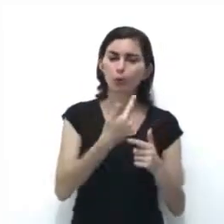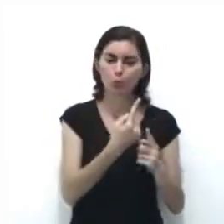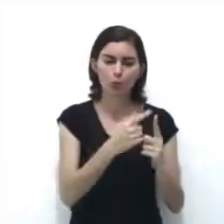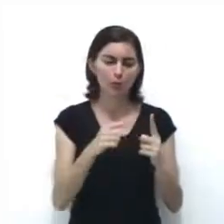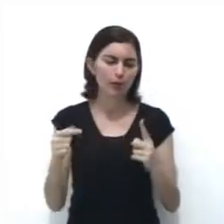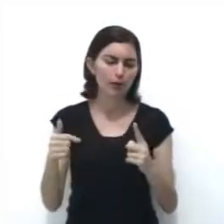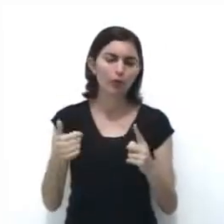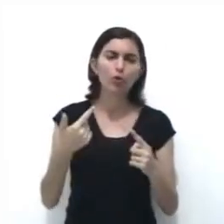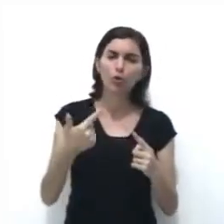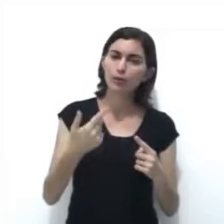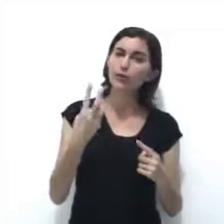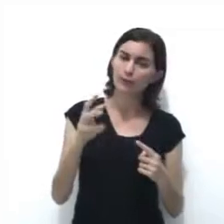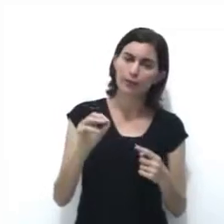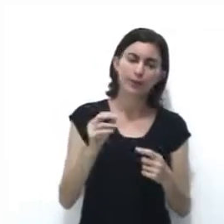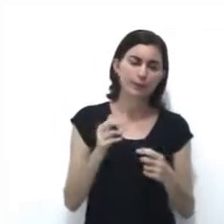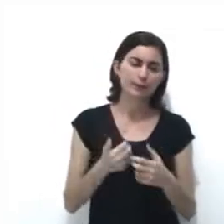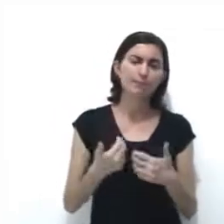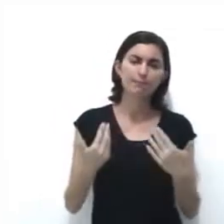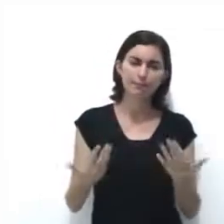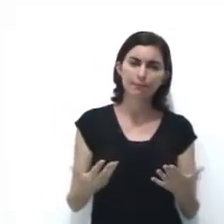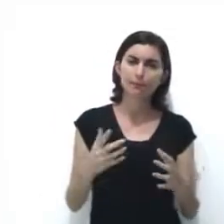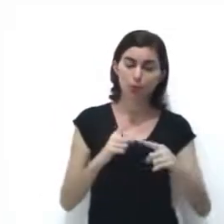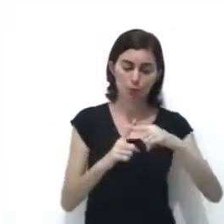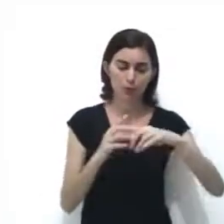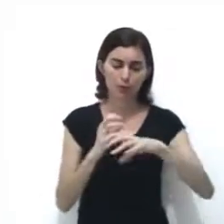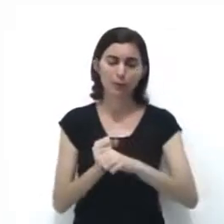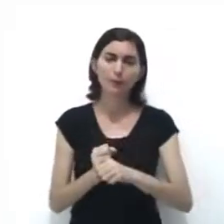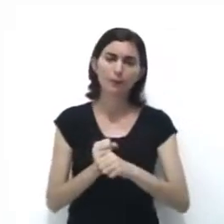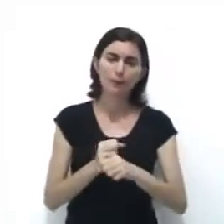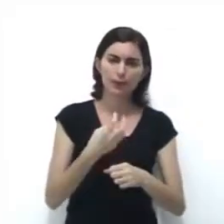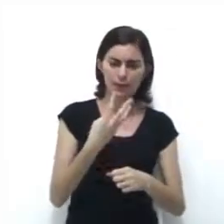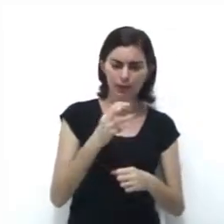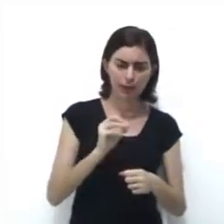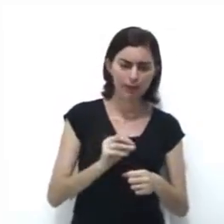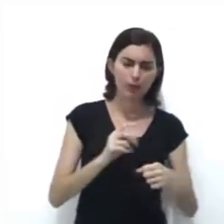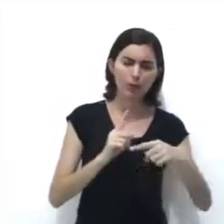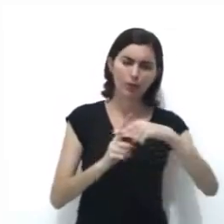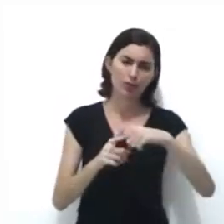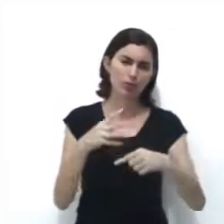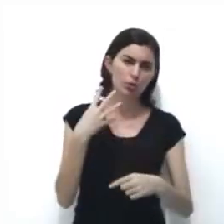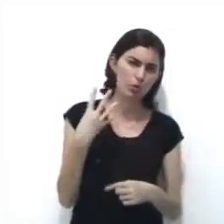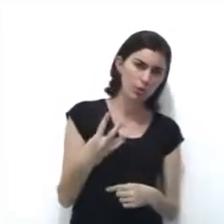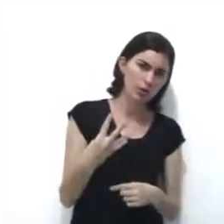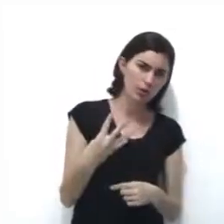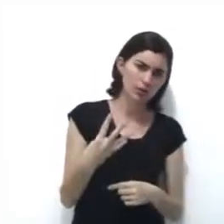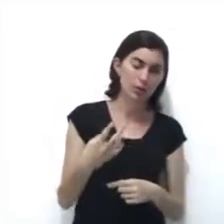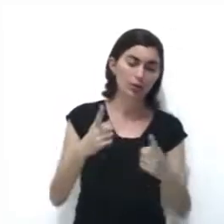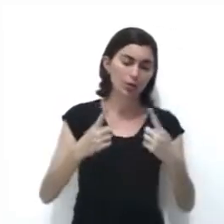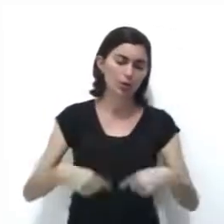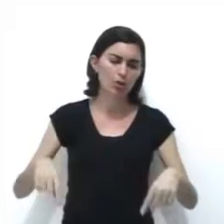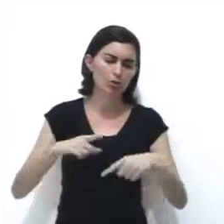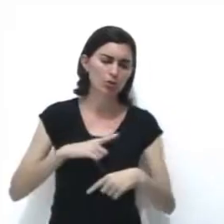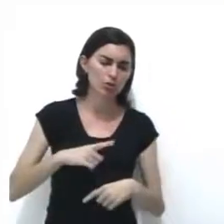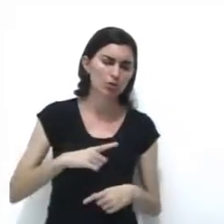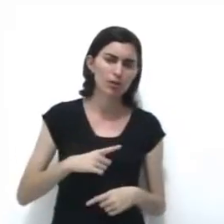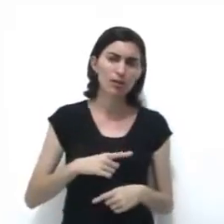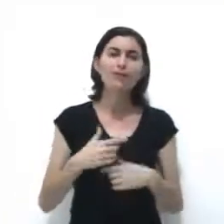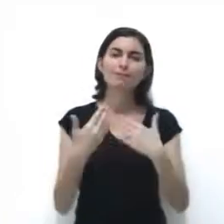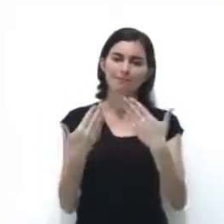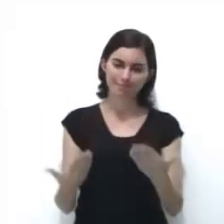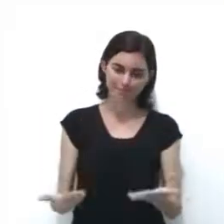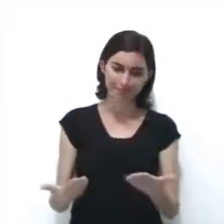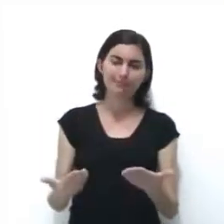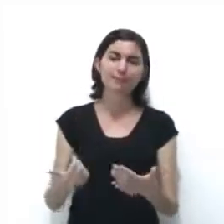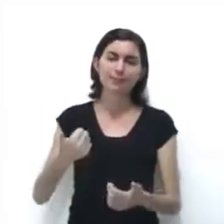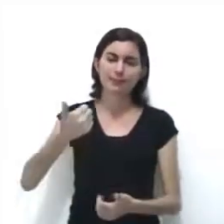para 2, 30 graus. Multiplicando então 30 graus vezes 4, nós temos